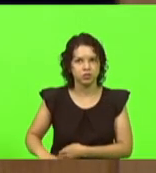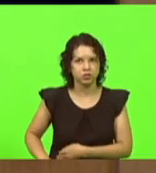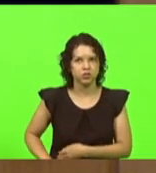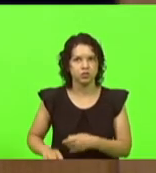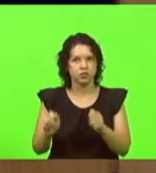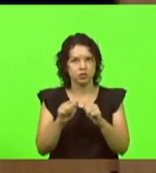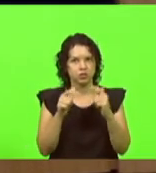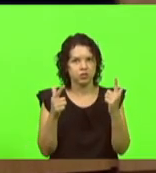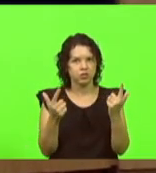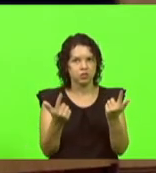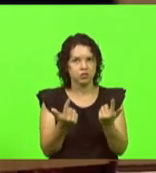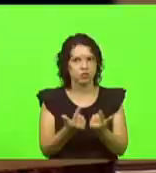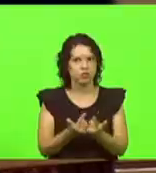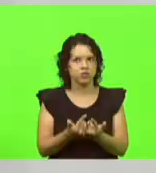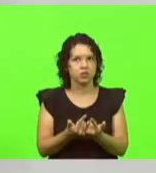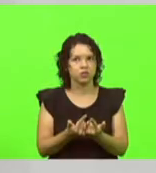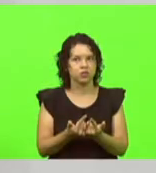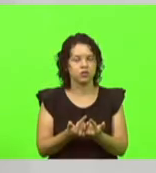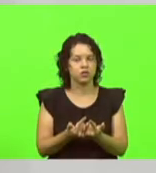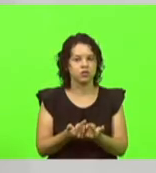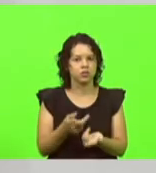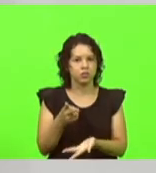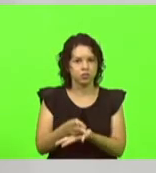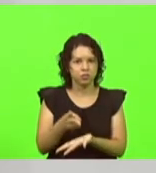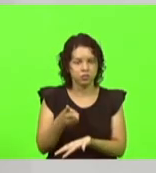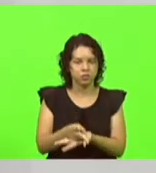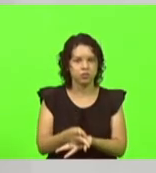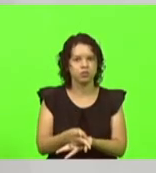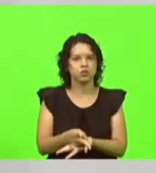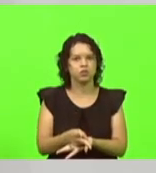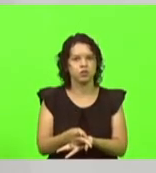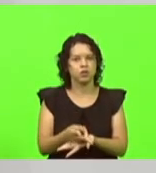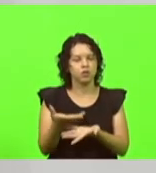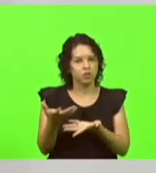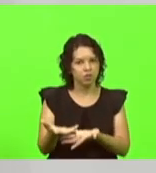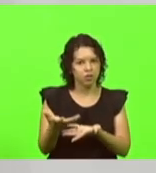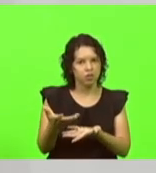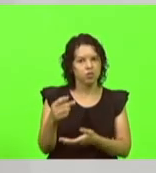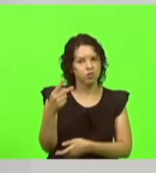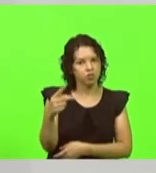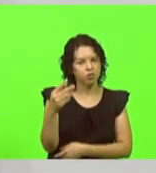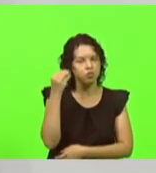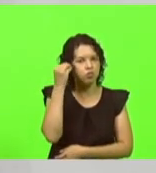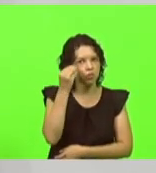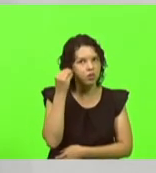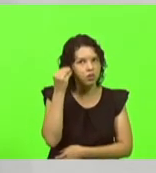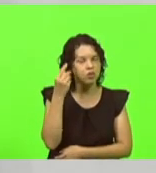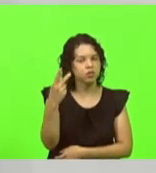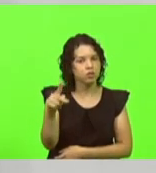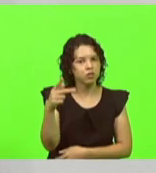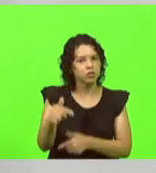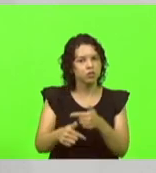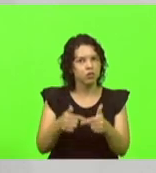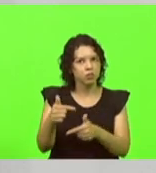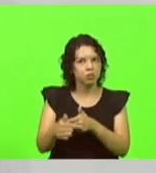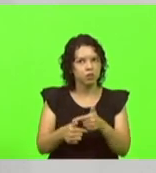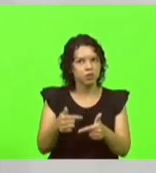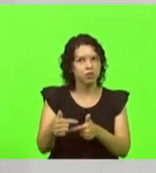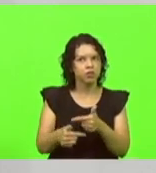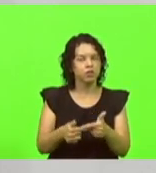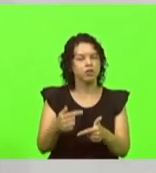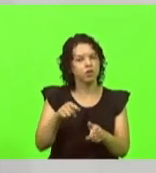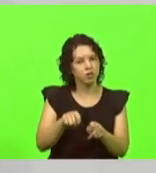E, da mesma forma, quero contar com sua experiência, com o seu trabalho, para que eu possa levar